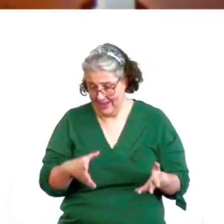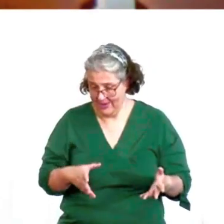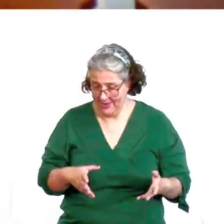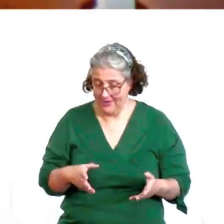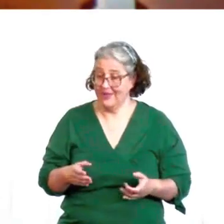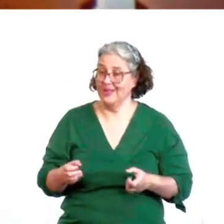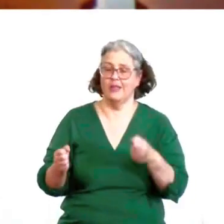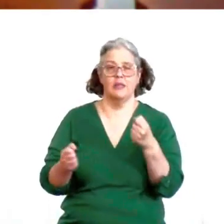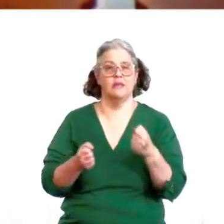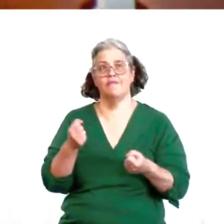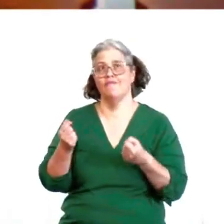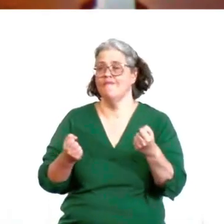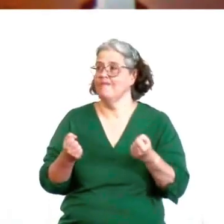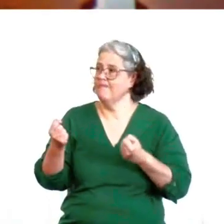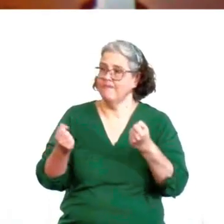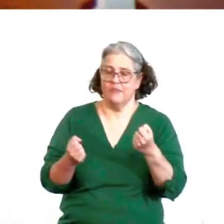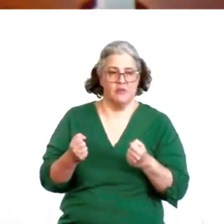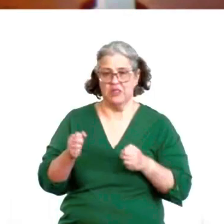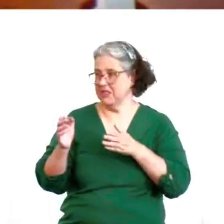que você tem que parar,